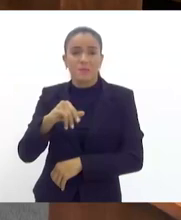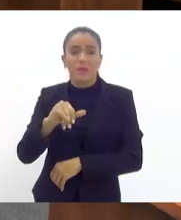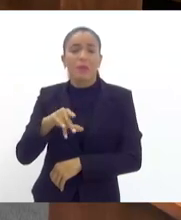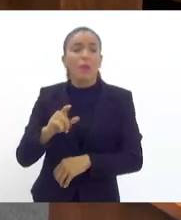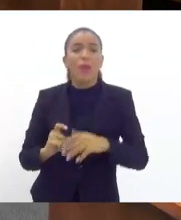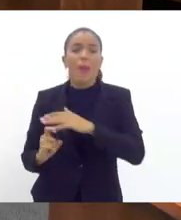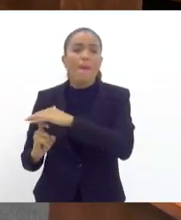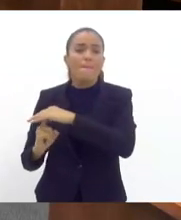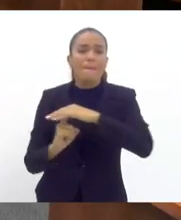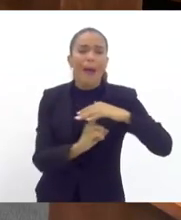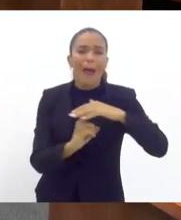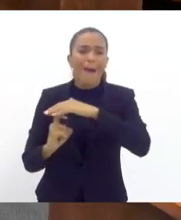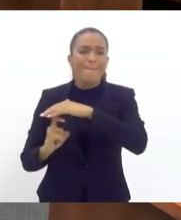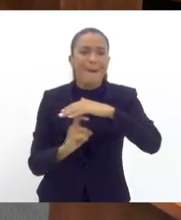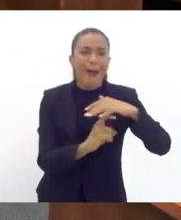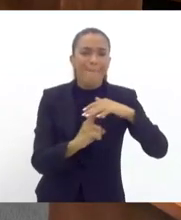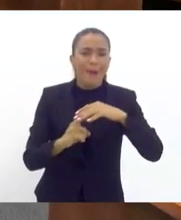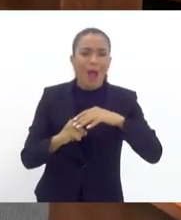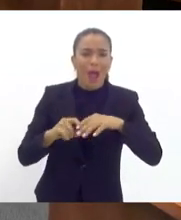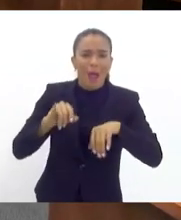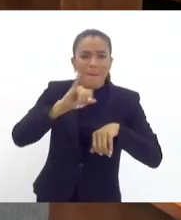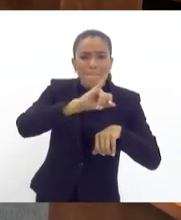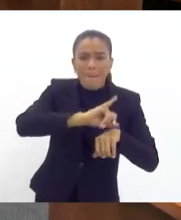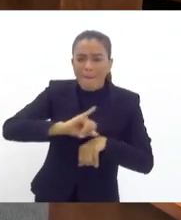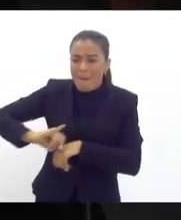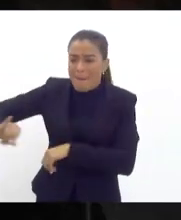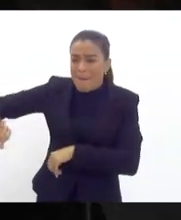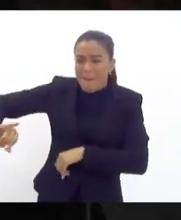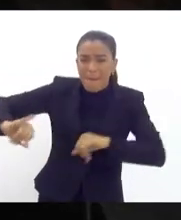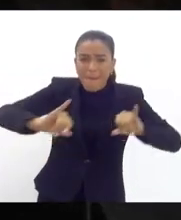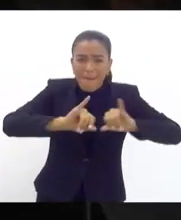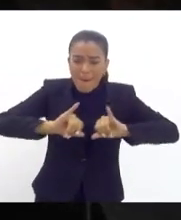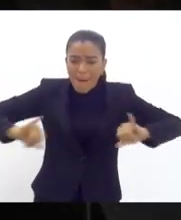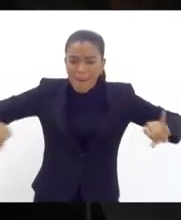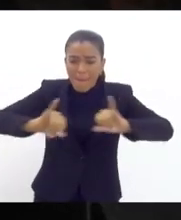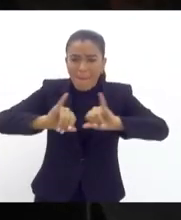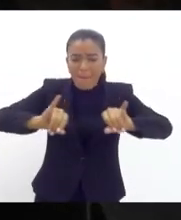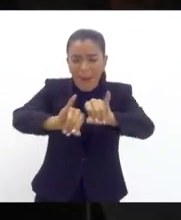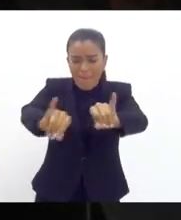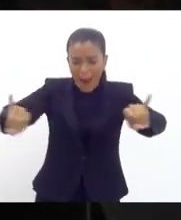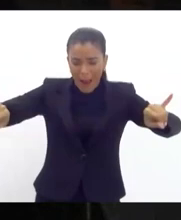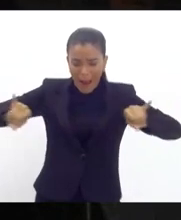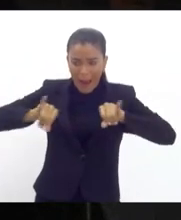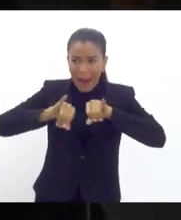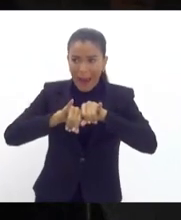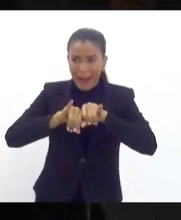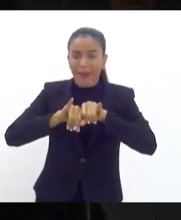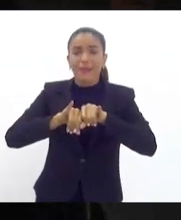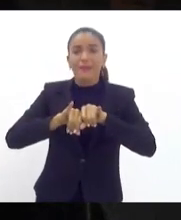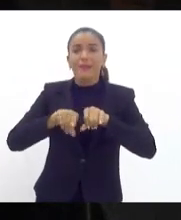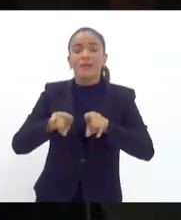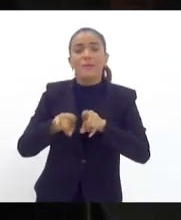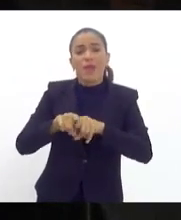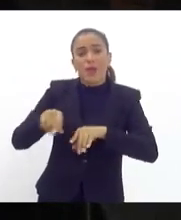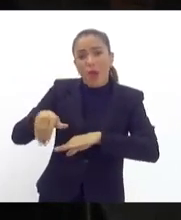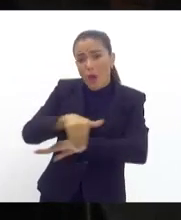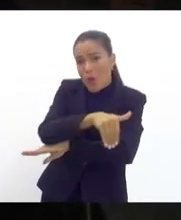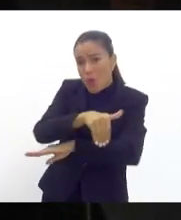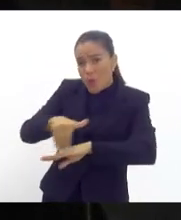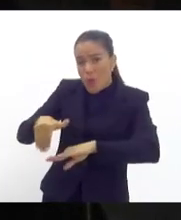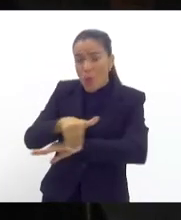ambulante desgrado tomando as calçadas agora dos dois lados com as ruas com a tão